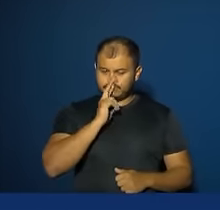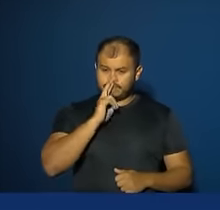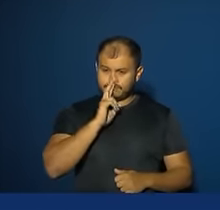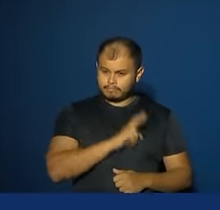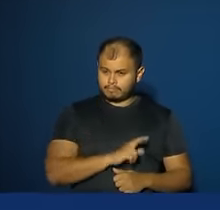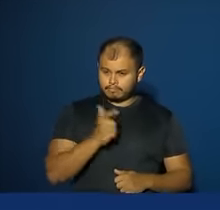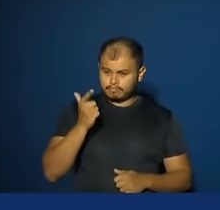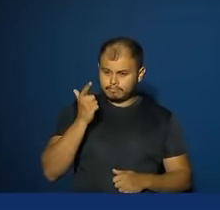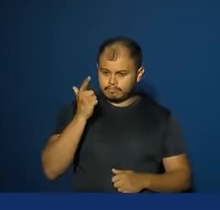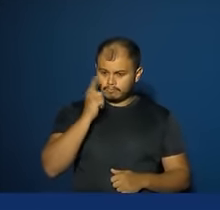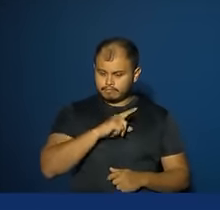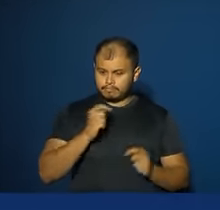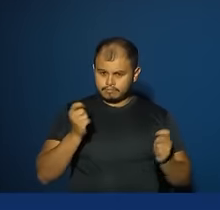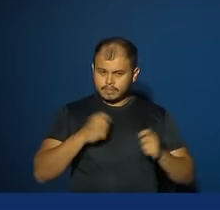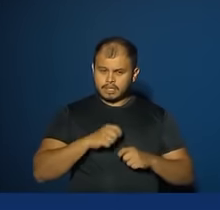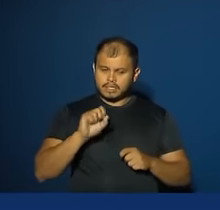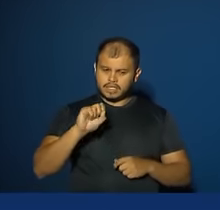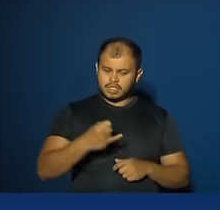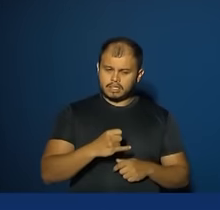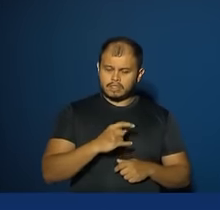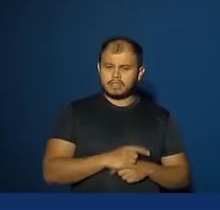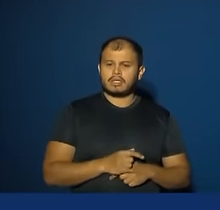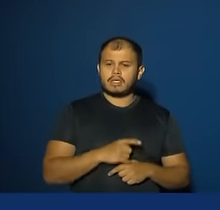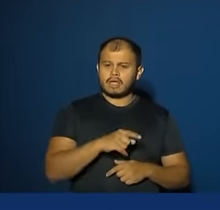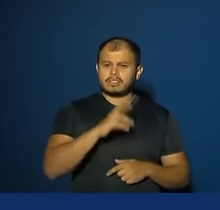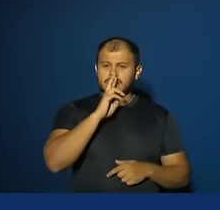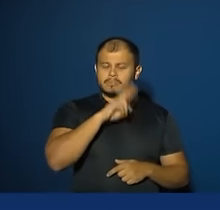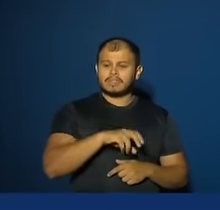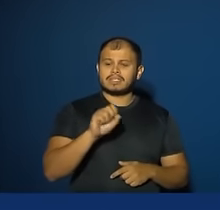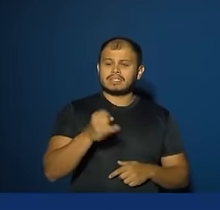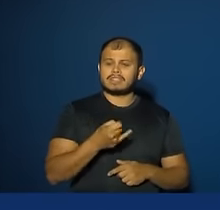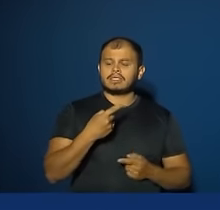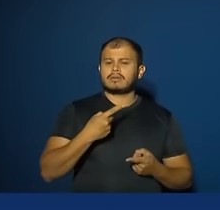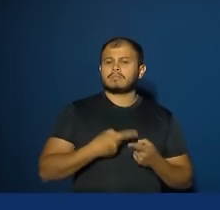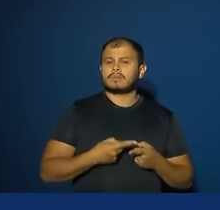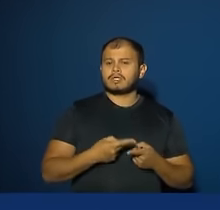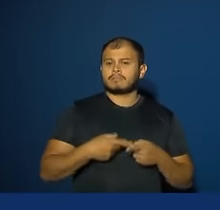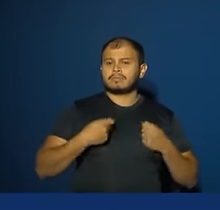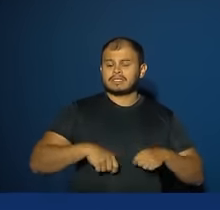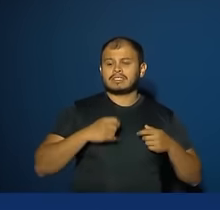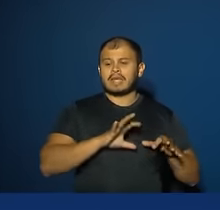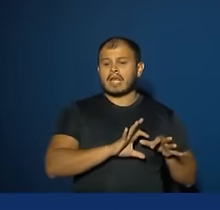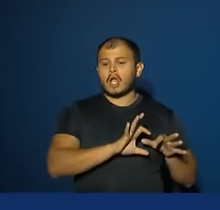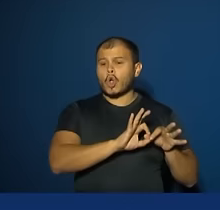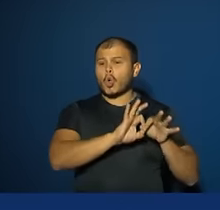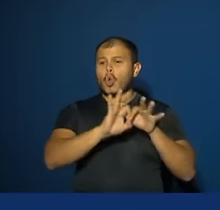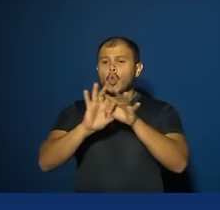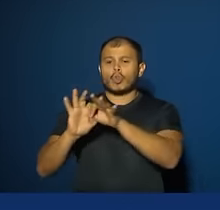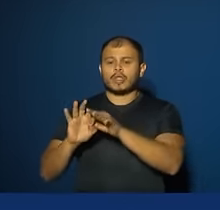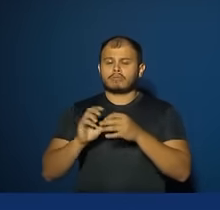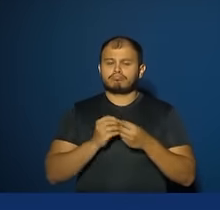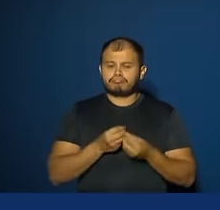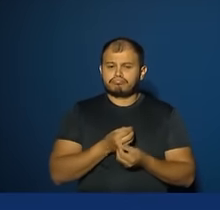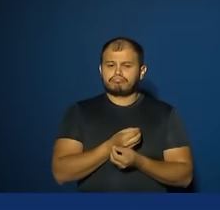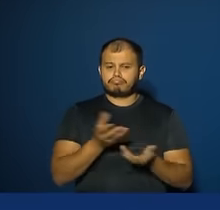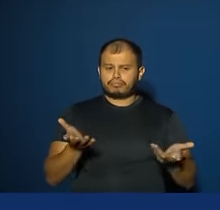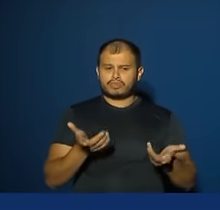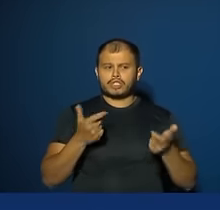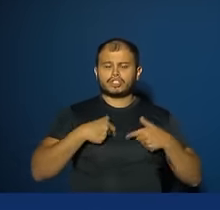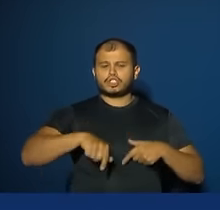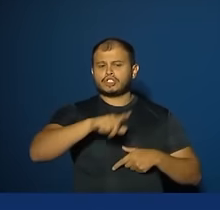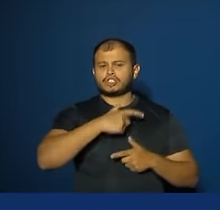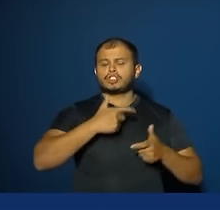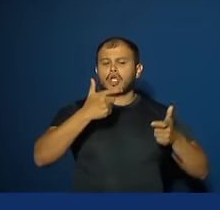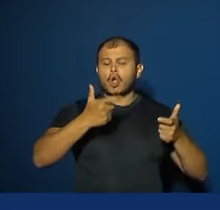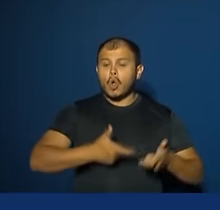né? E parte dessa resposta, sim, a gente tem que contextualizar onde estamos no ciclo, né? Da onde a gente veio